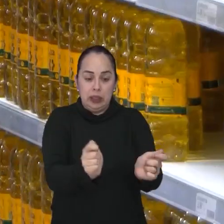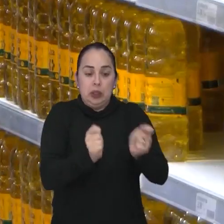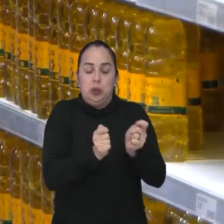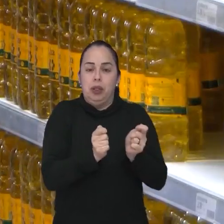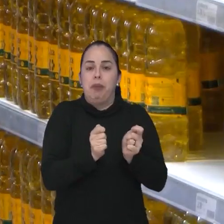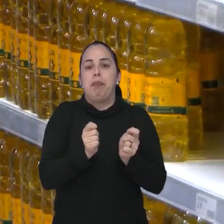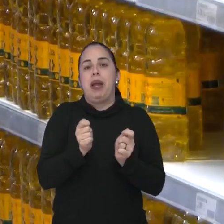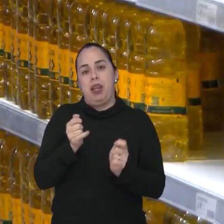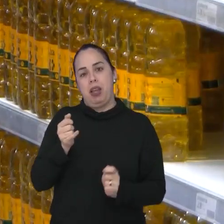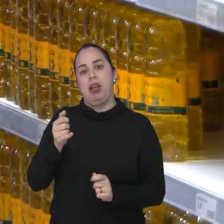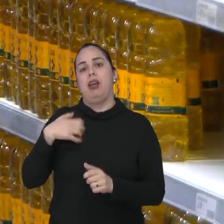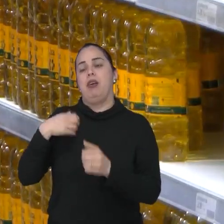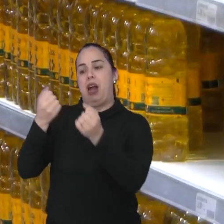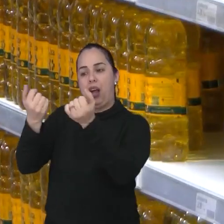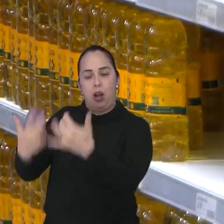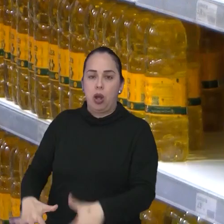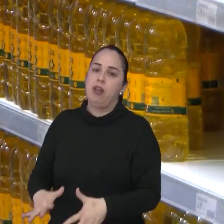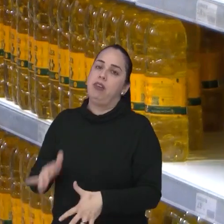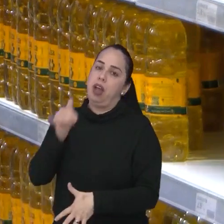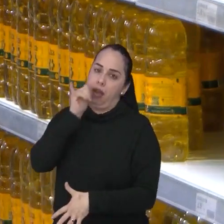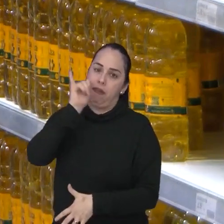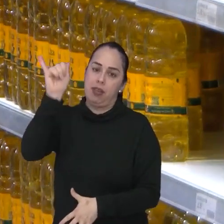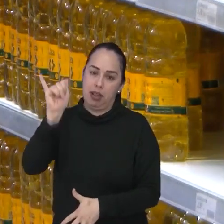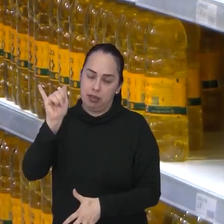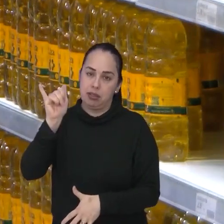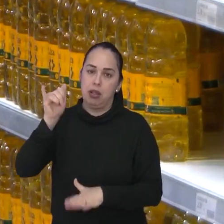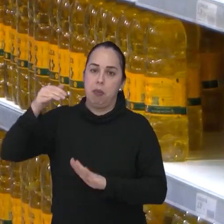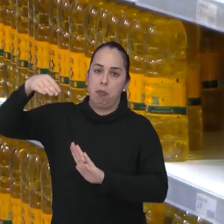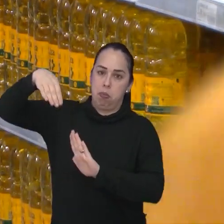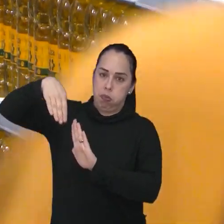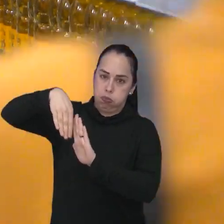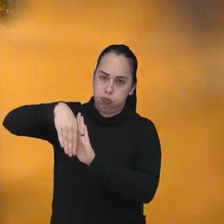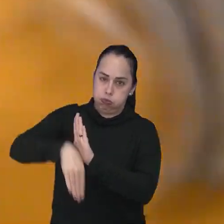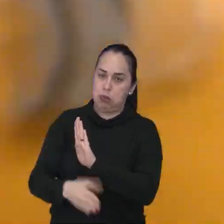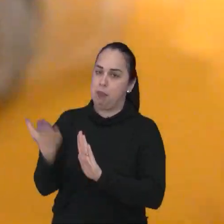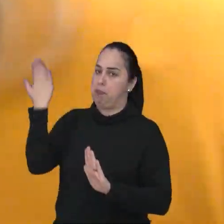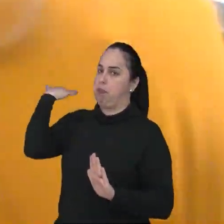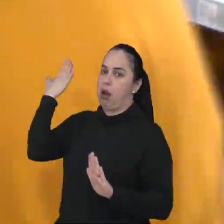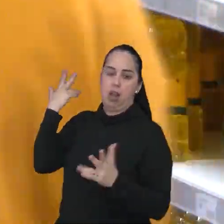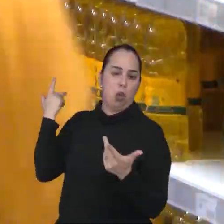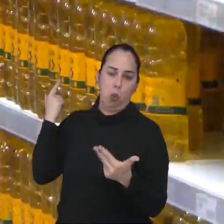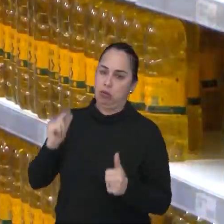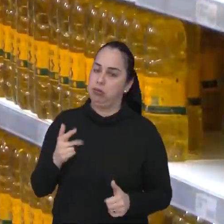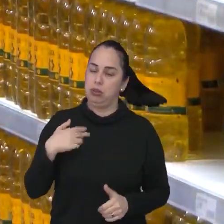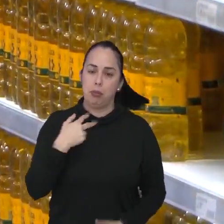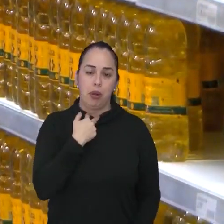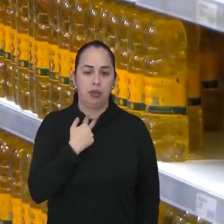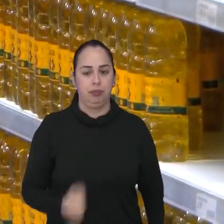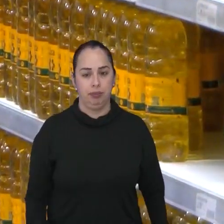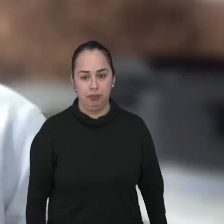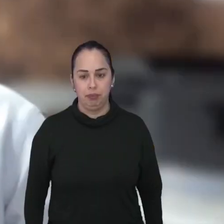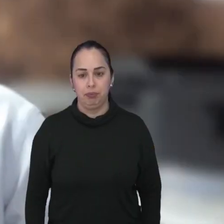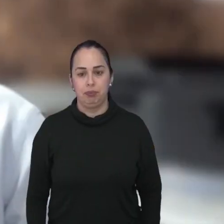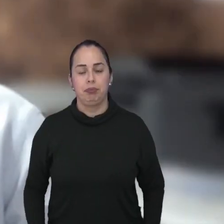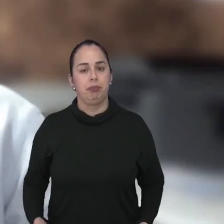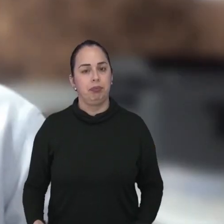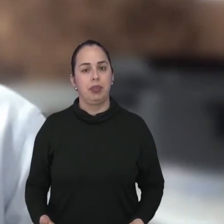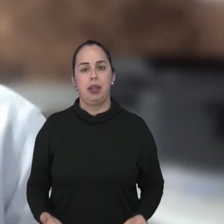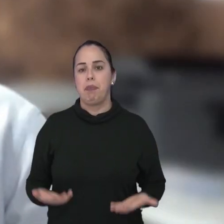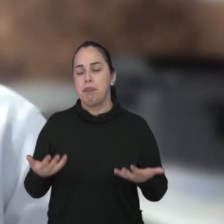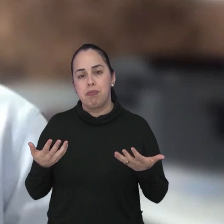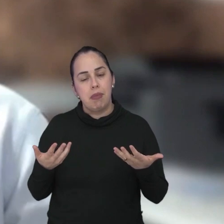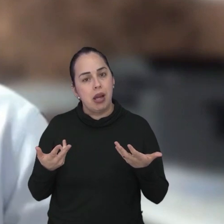o país não enfrente novamente desafios significativos como os vividos antes do Plano Real. É